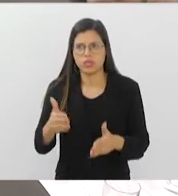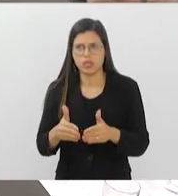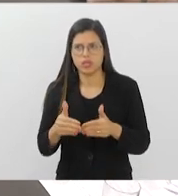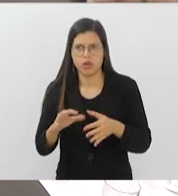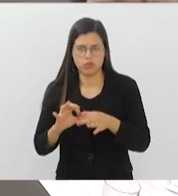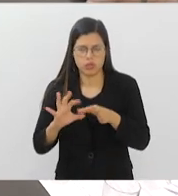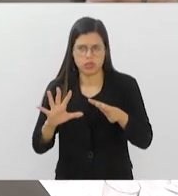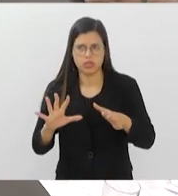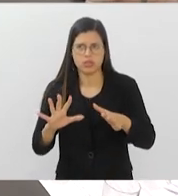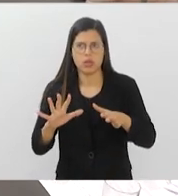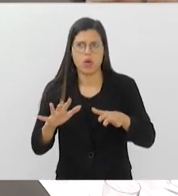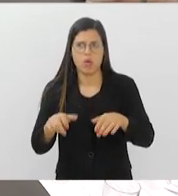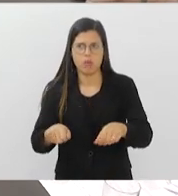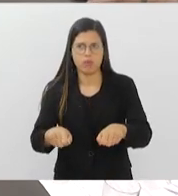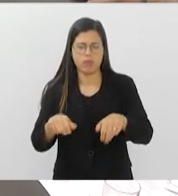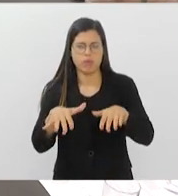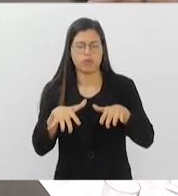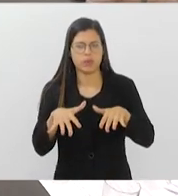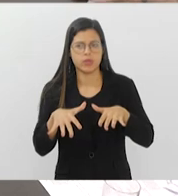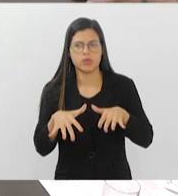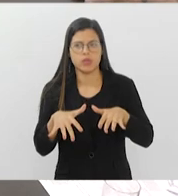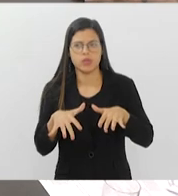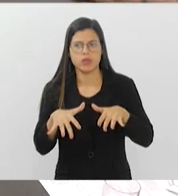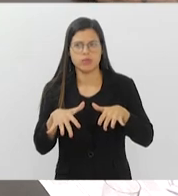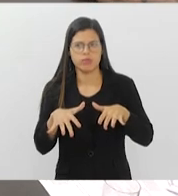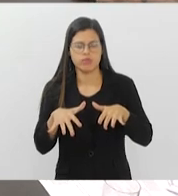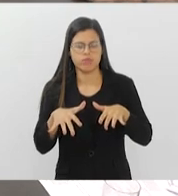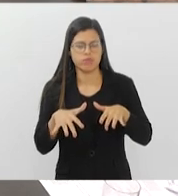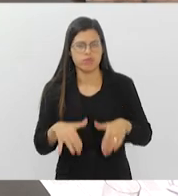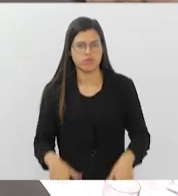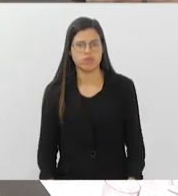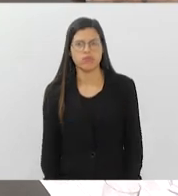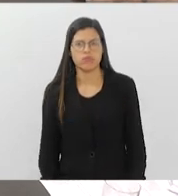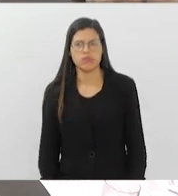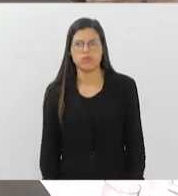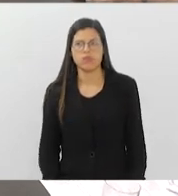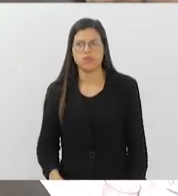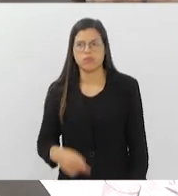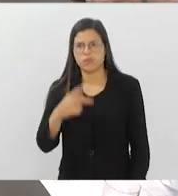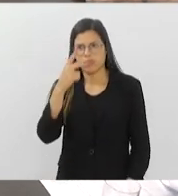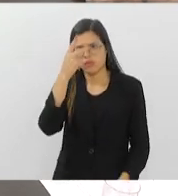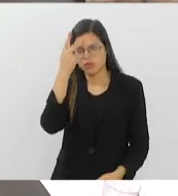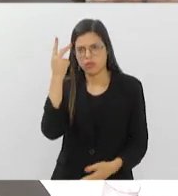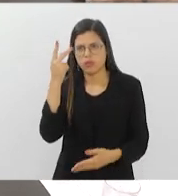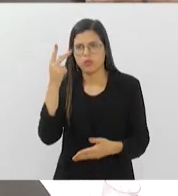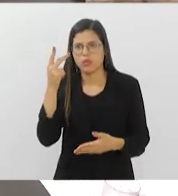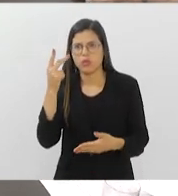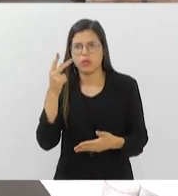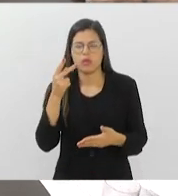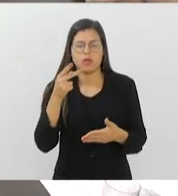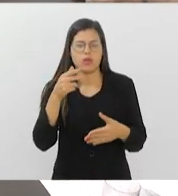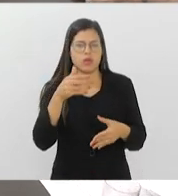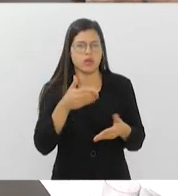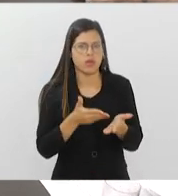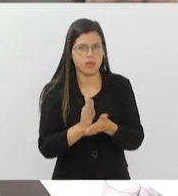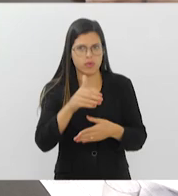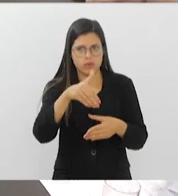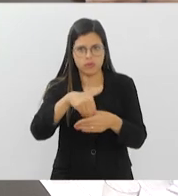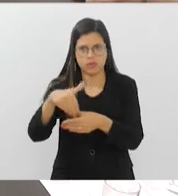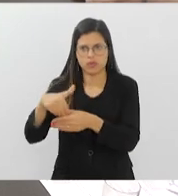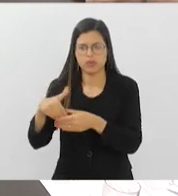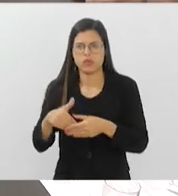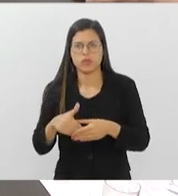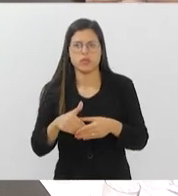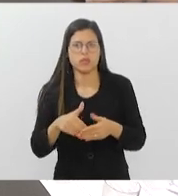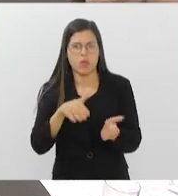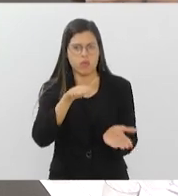plenário, para que aqueles que... aprovam a votação em bloco do 33 e 34. São pareceres que versam sobre a